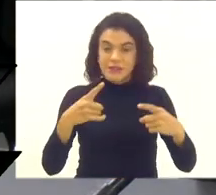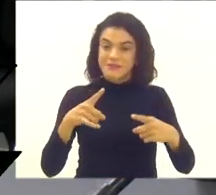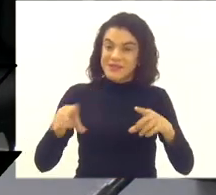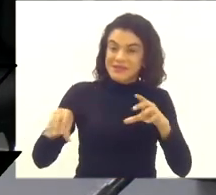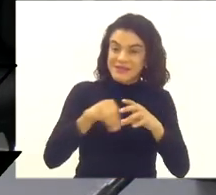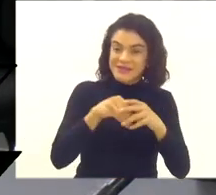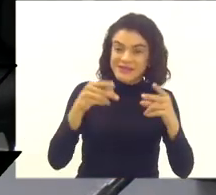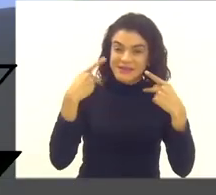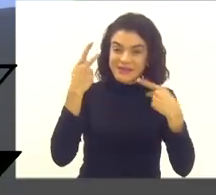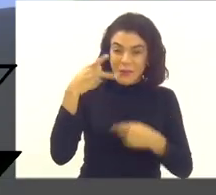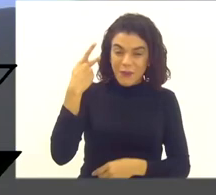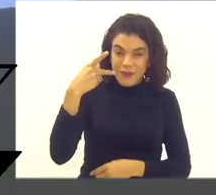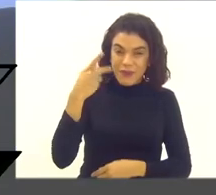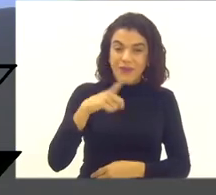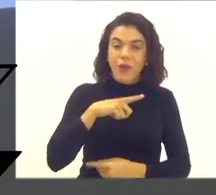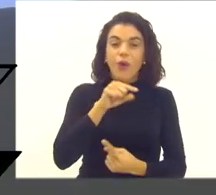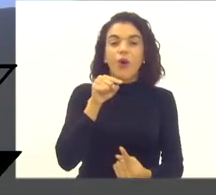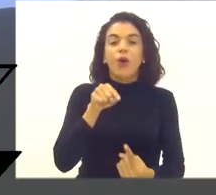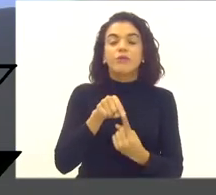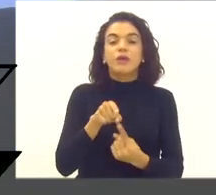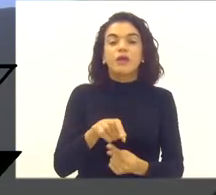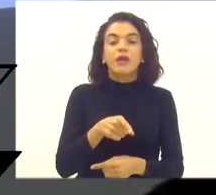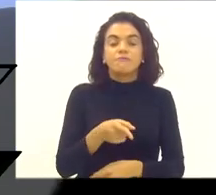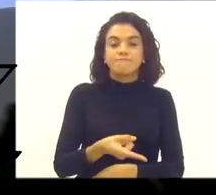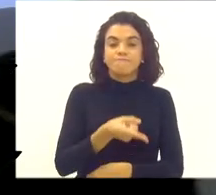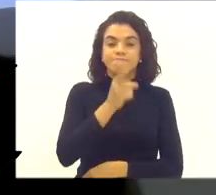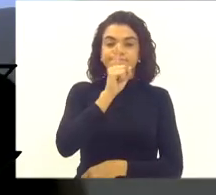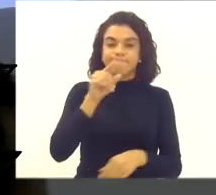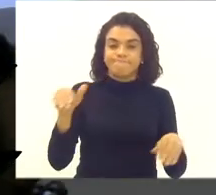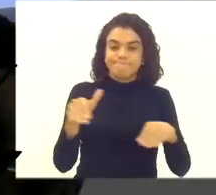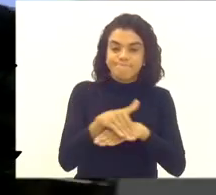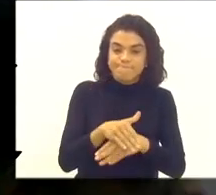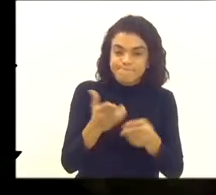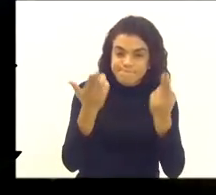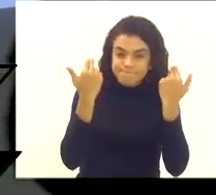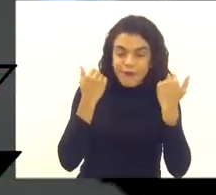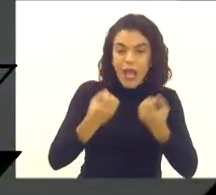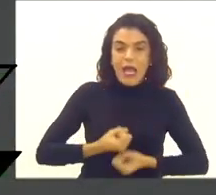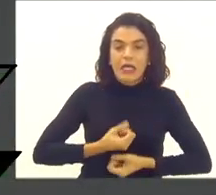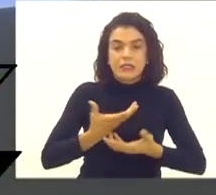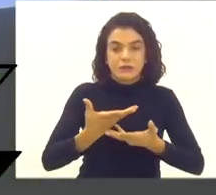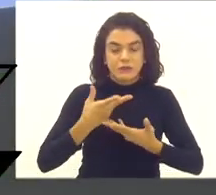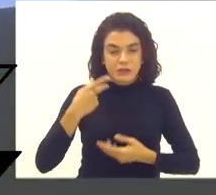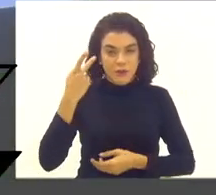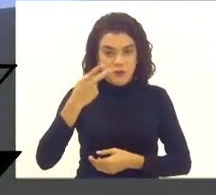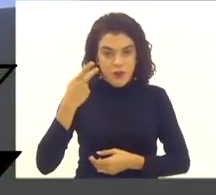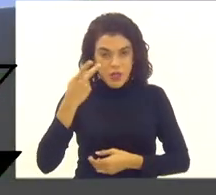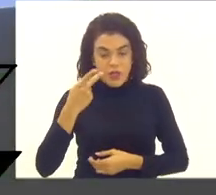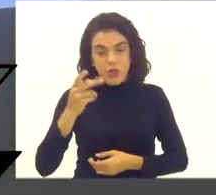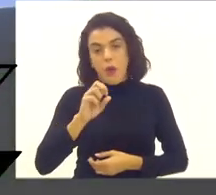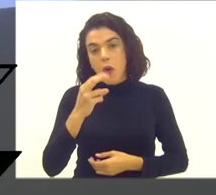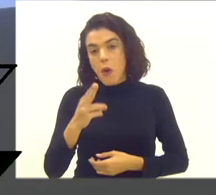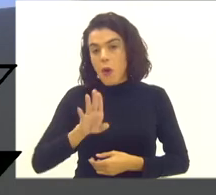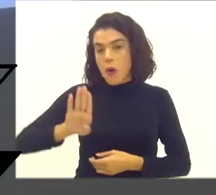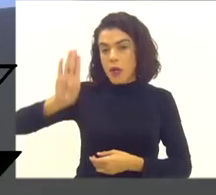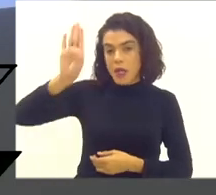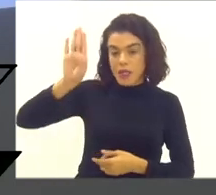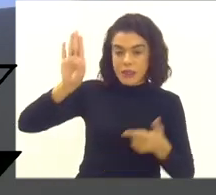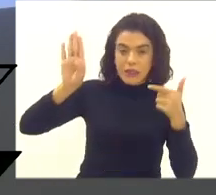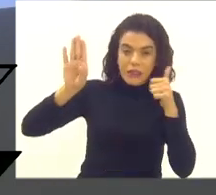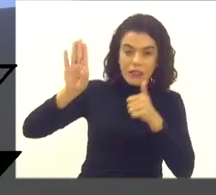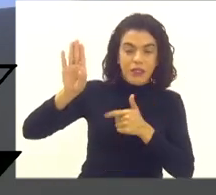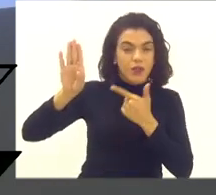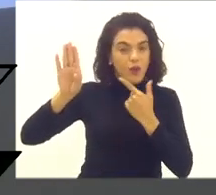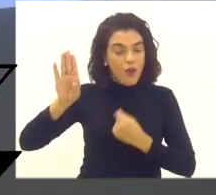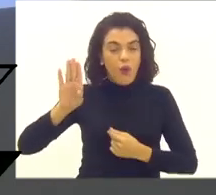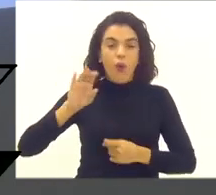vezes o objetivo é de silenciar a expressão política né seja de candidata seja de